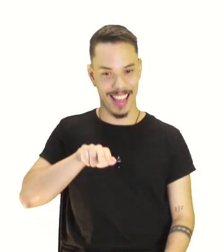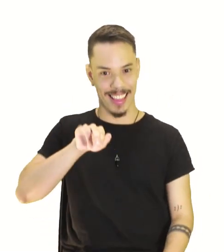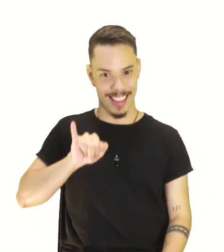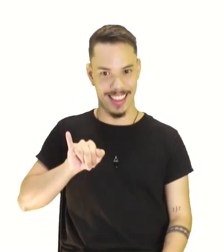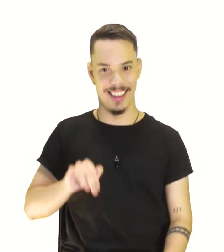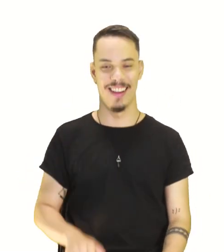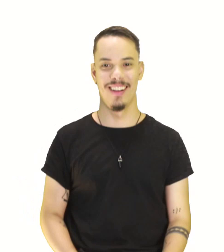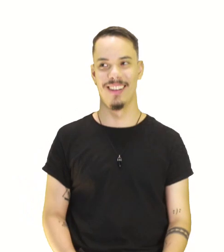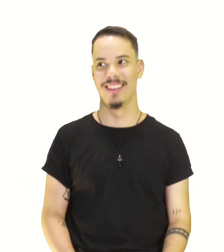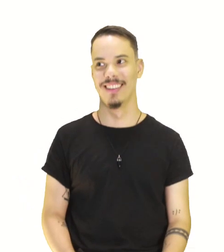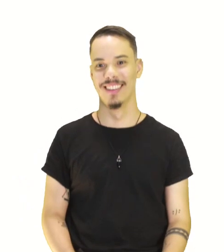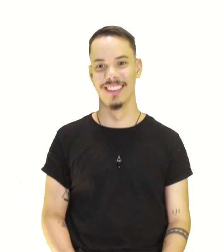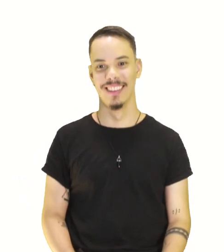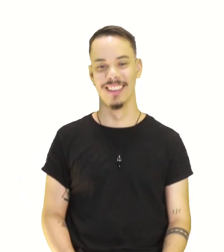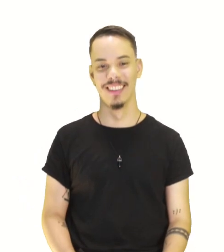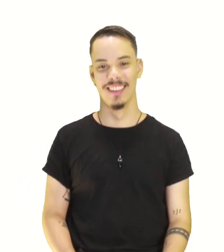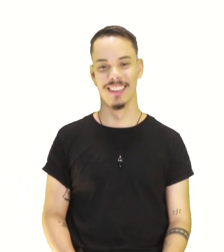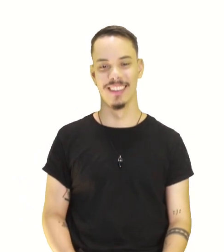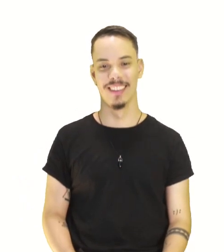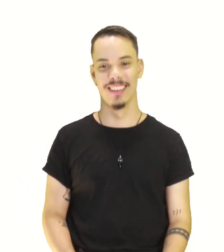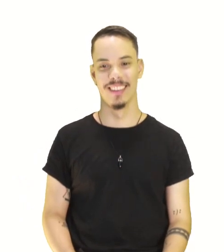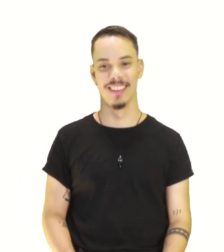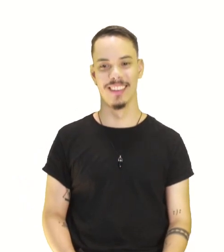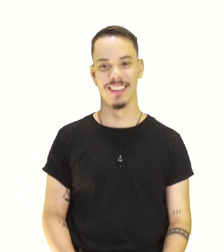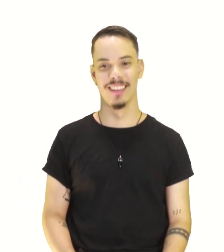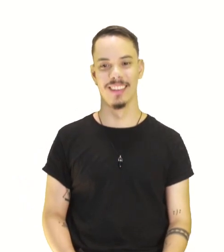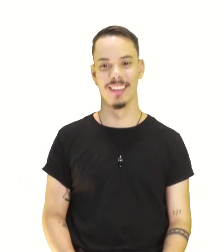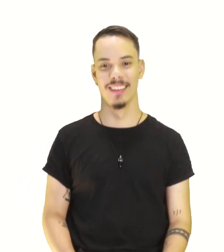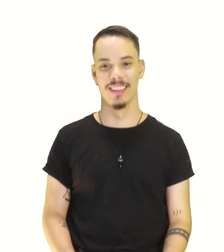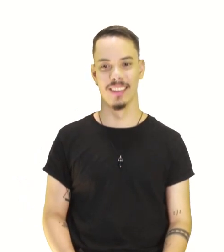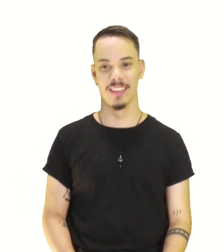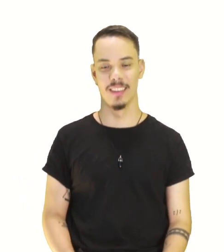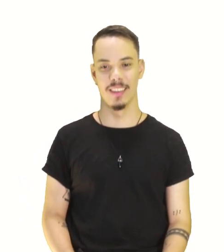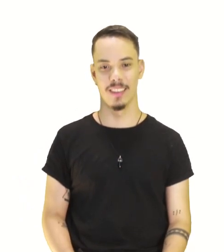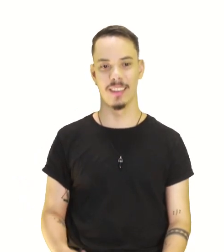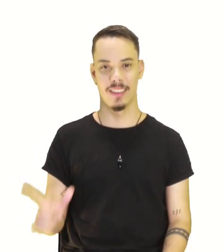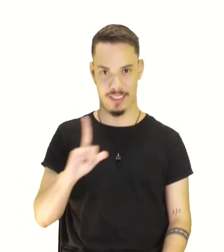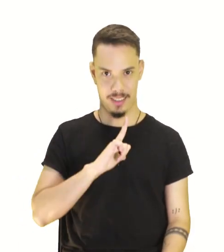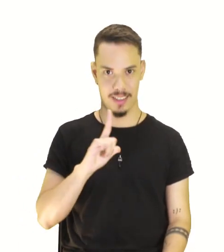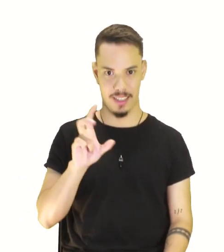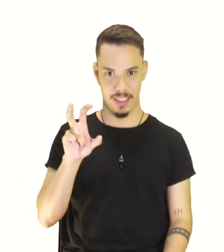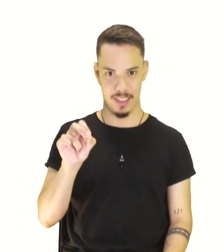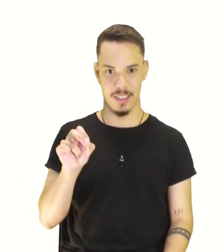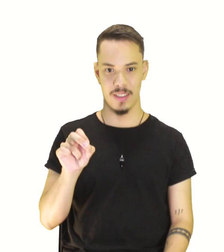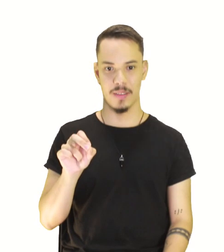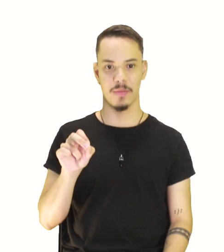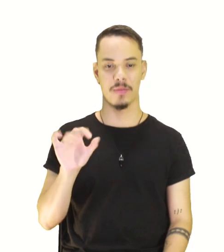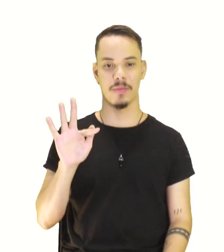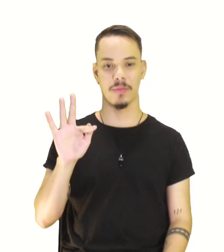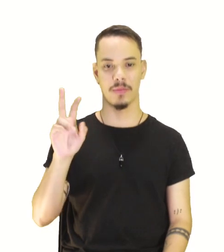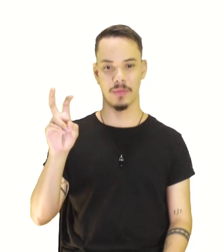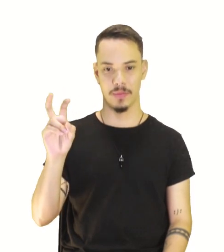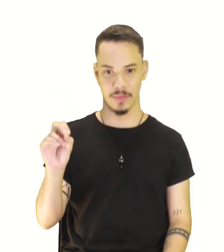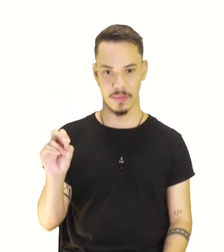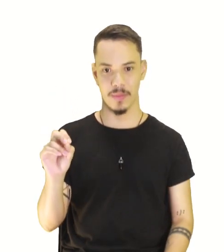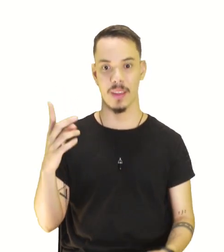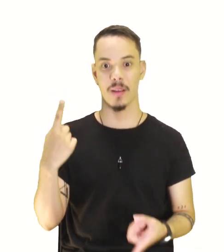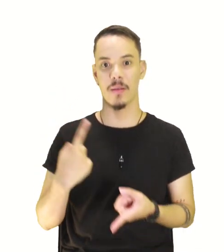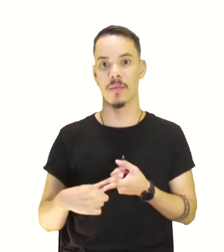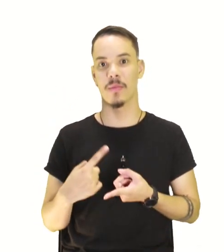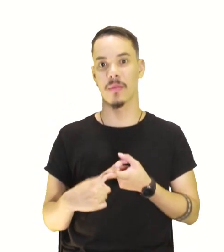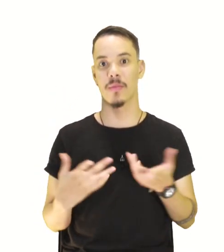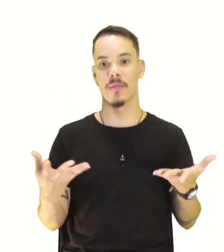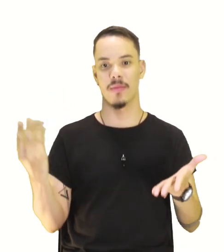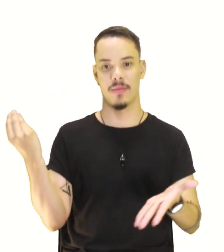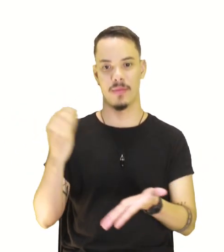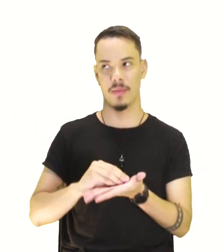Aqui, ó. Oi, tá de borracha, não escreve. 50. Então, temos aí o F de 50, porque agora eu quero